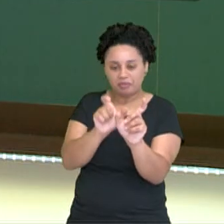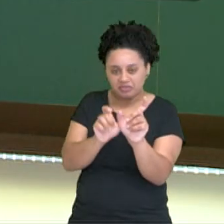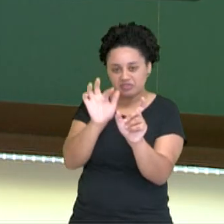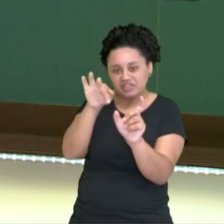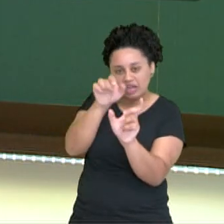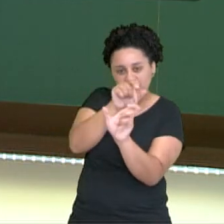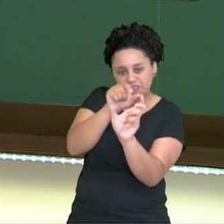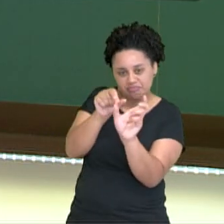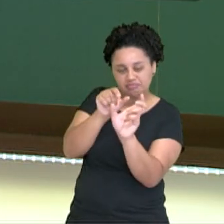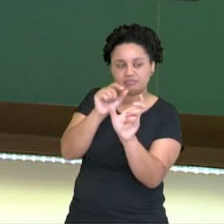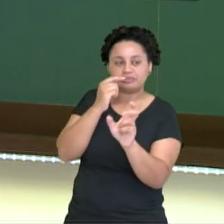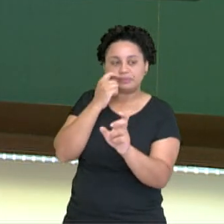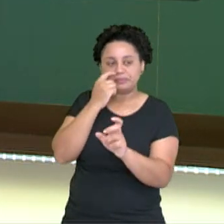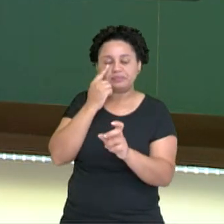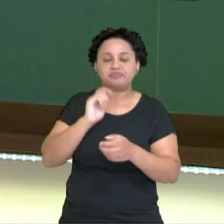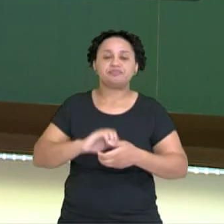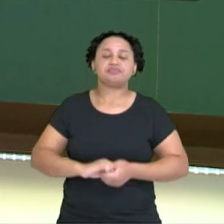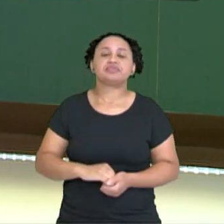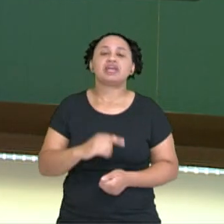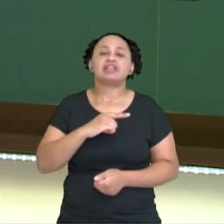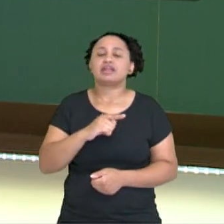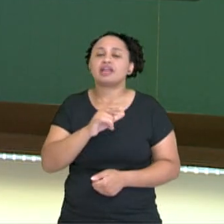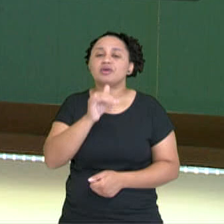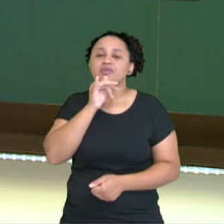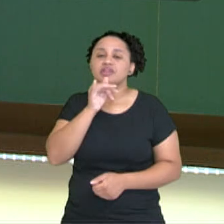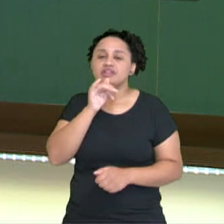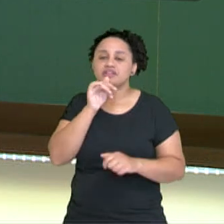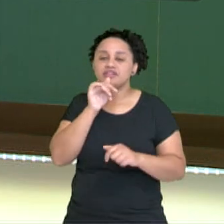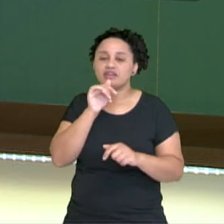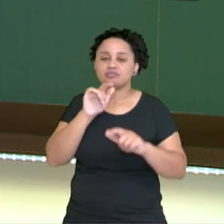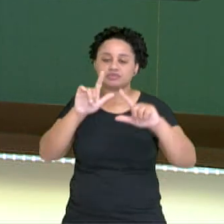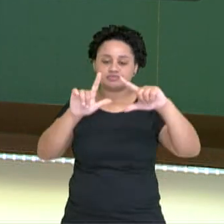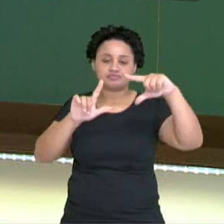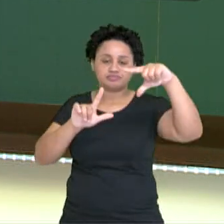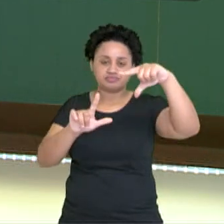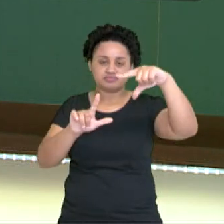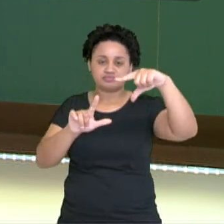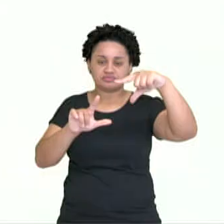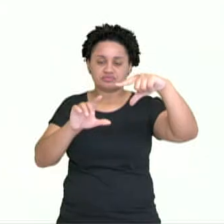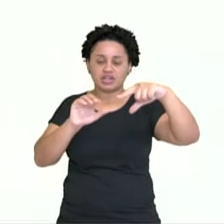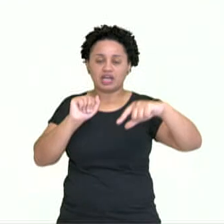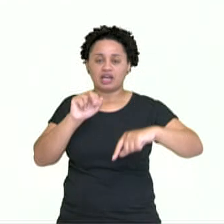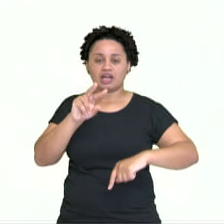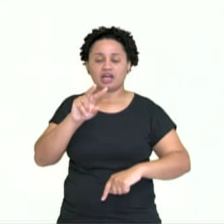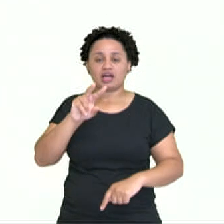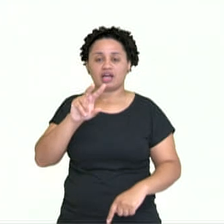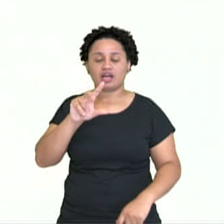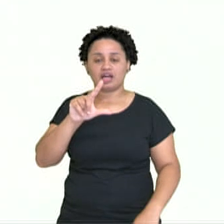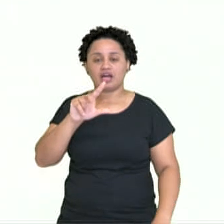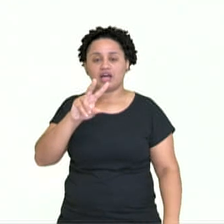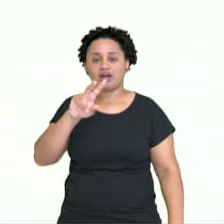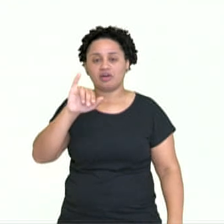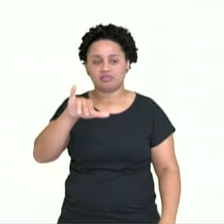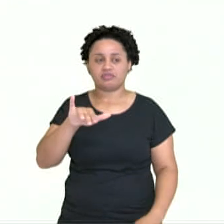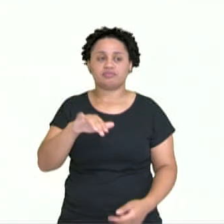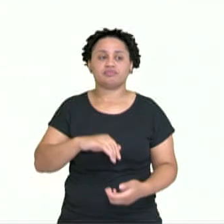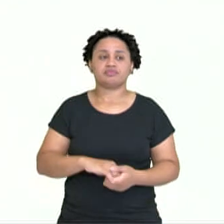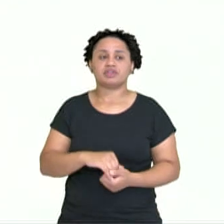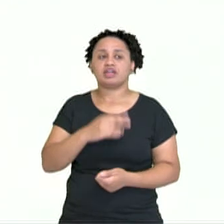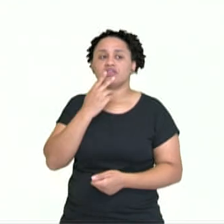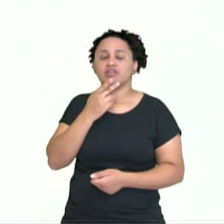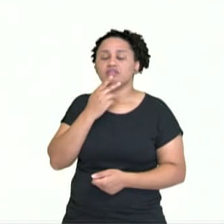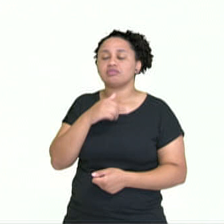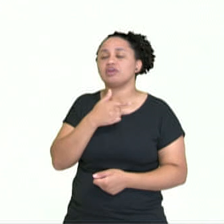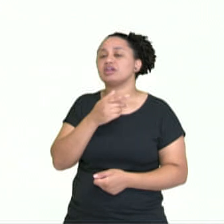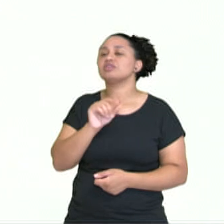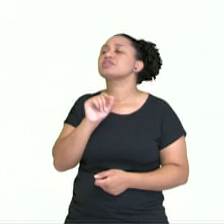olha, eu coloquei até um exemplo de uma tirinha aqui, né, de um quadrinho, na verdade, do Calvin e do Hobbes. O Calvin vira e fala assim, what you doing? O que você está